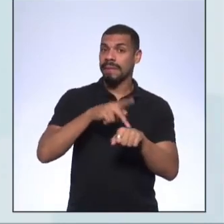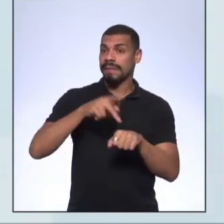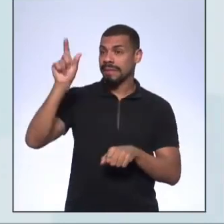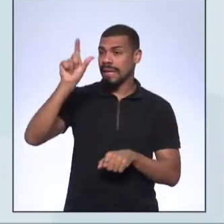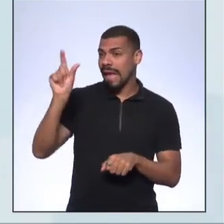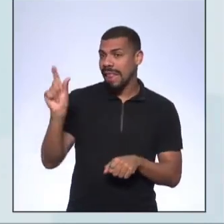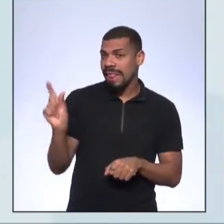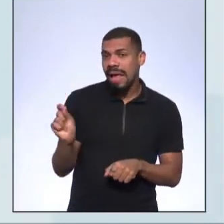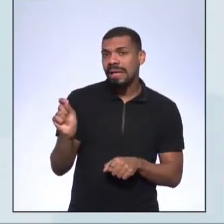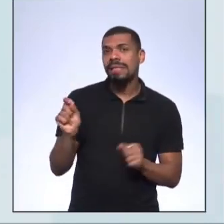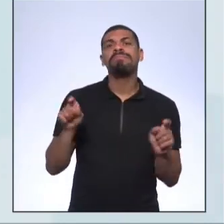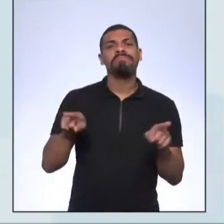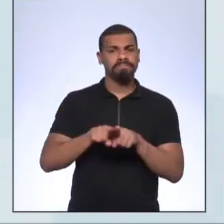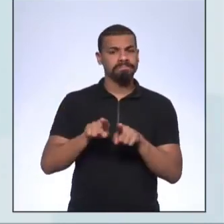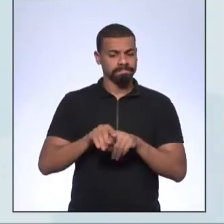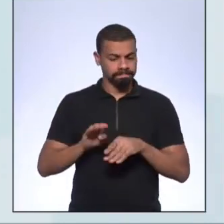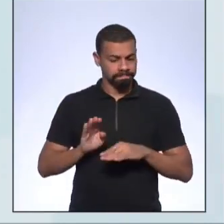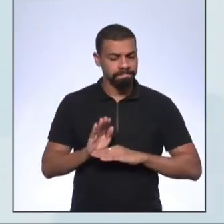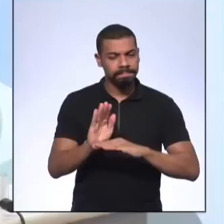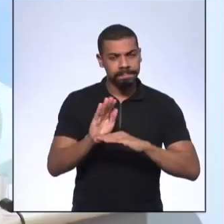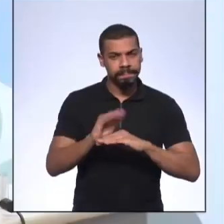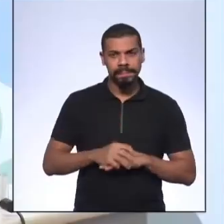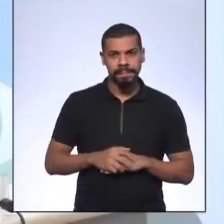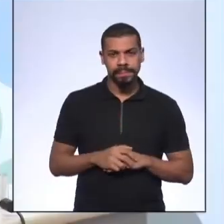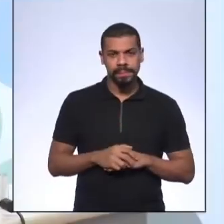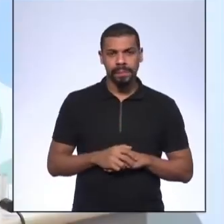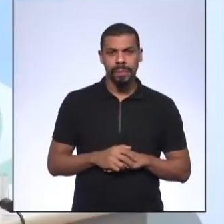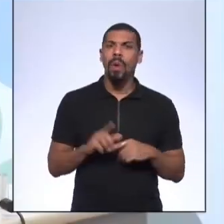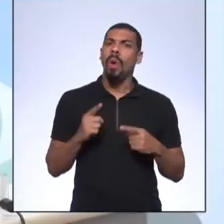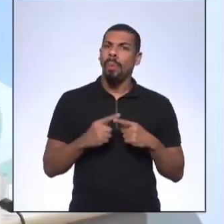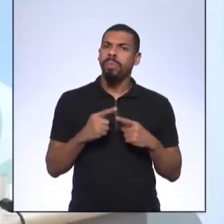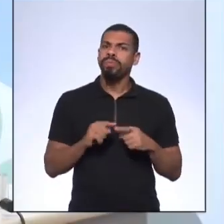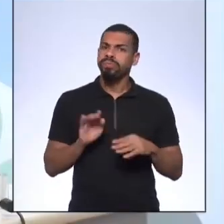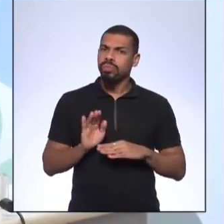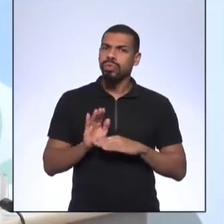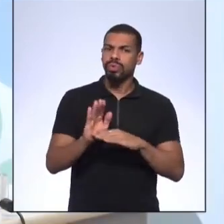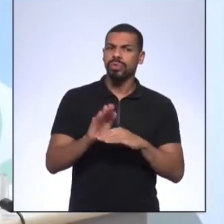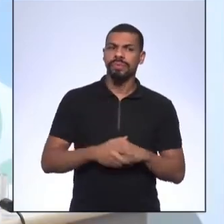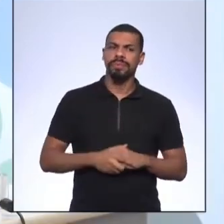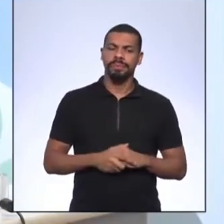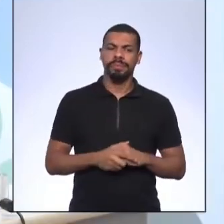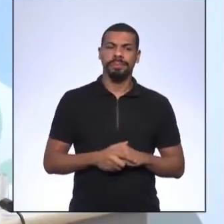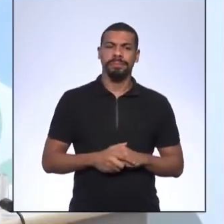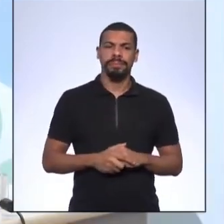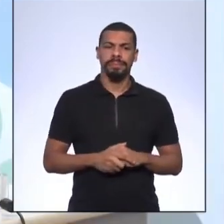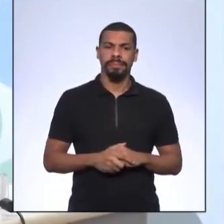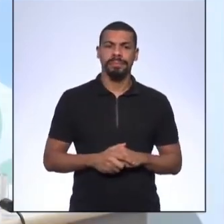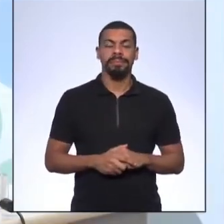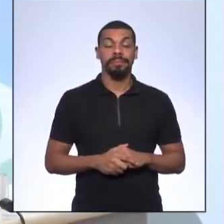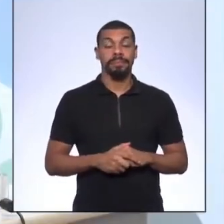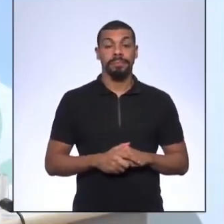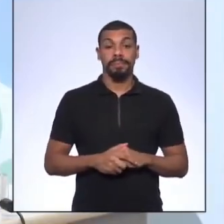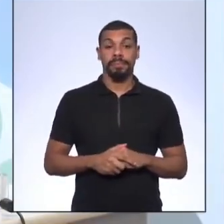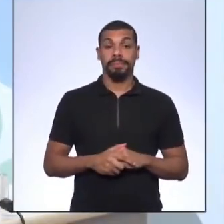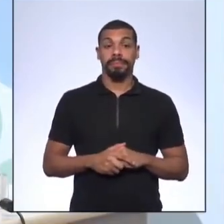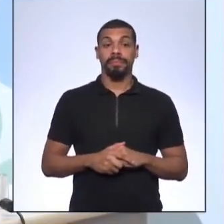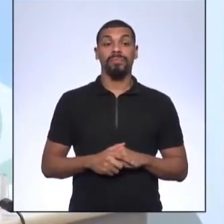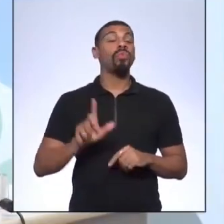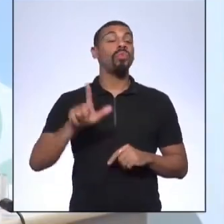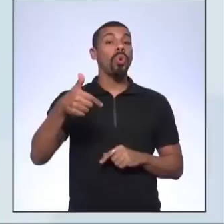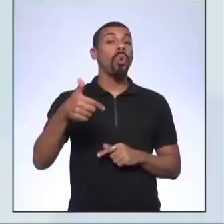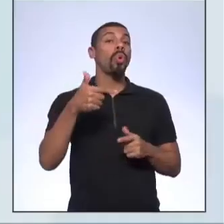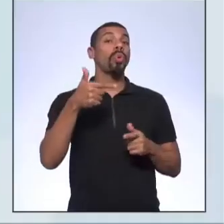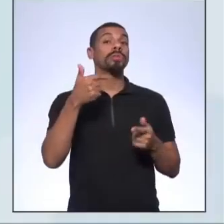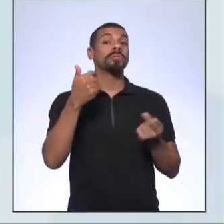Península Itálica, isso favorece, porque tem uma costa, né, muito grande, tá? Outro fator